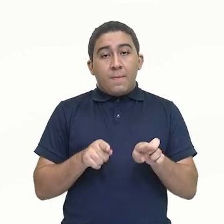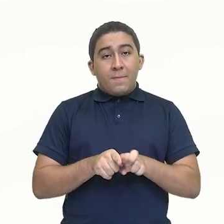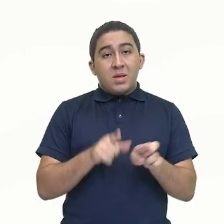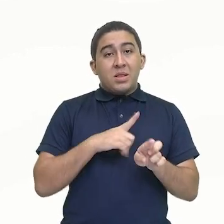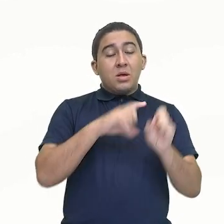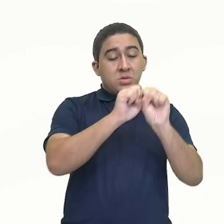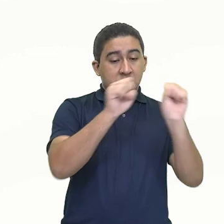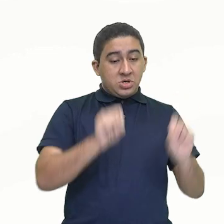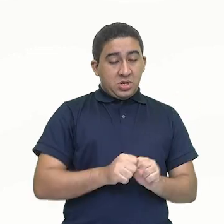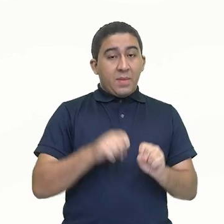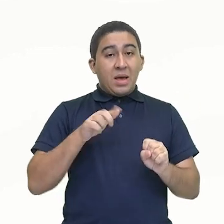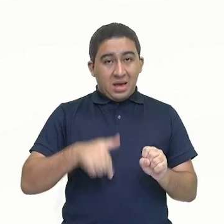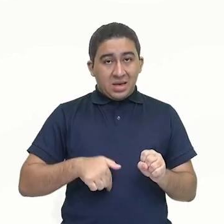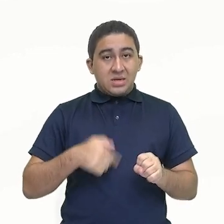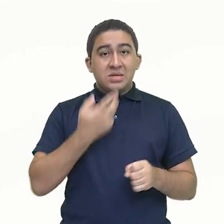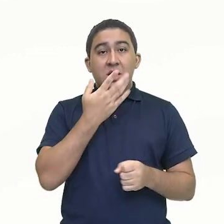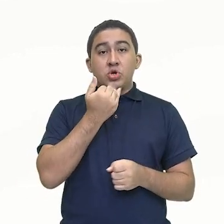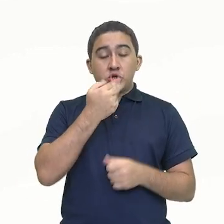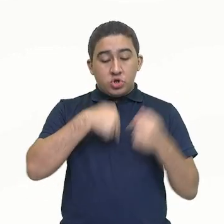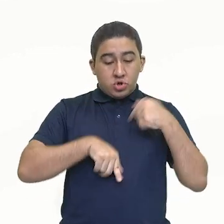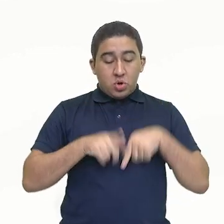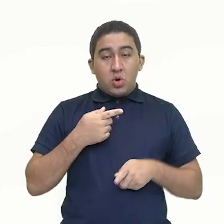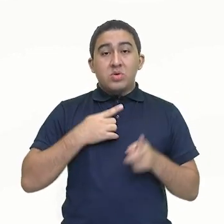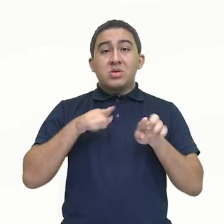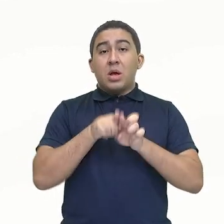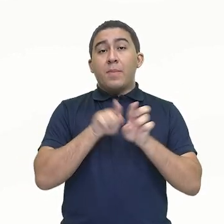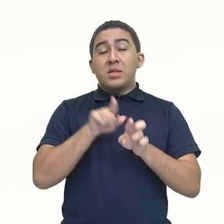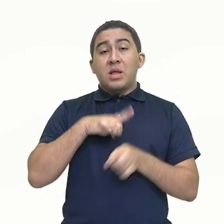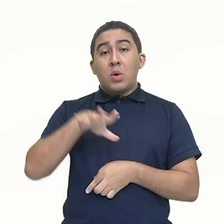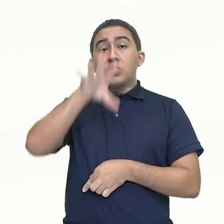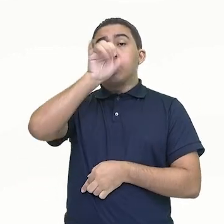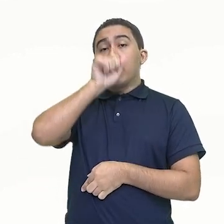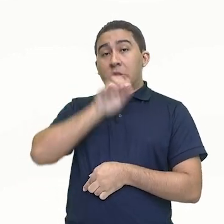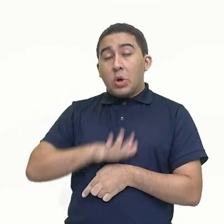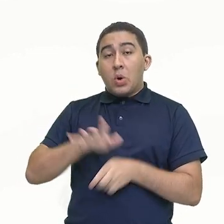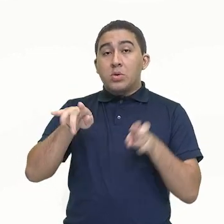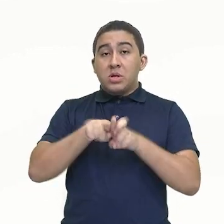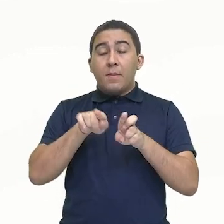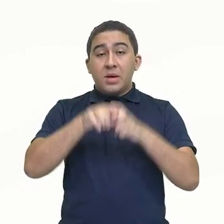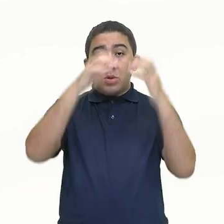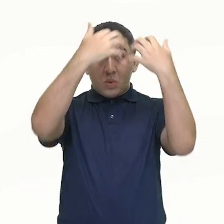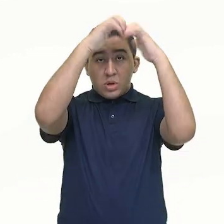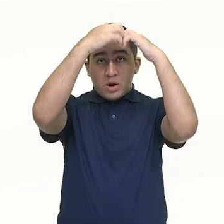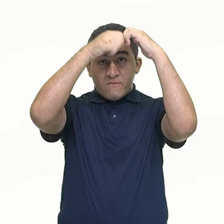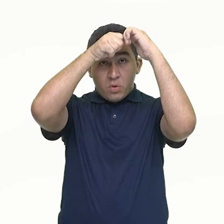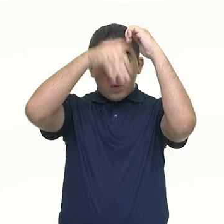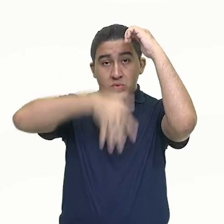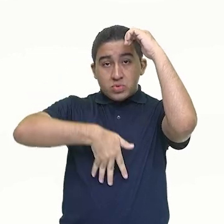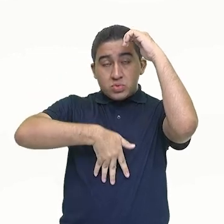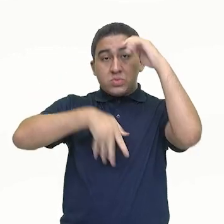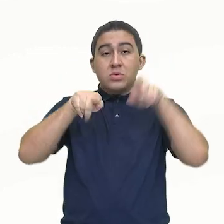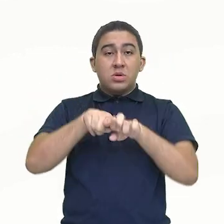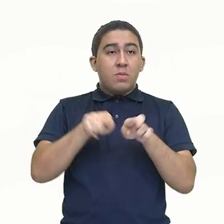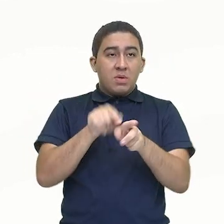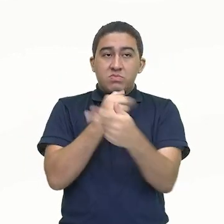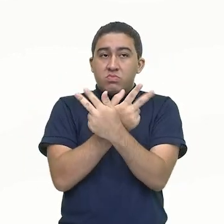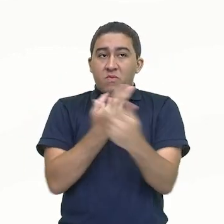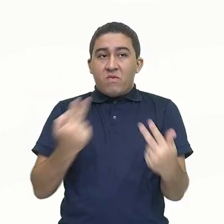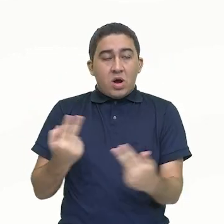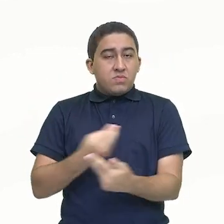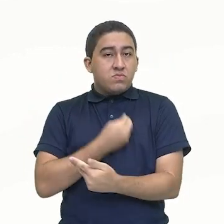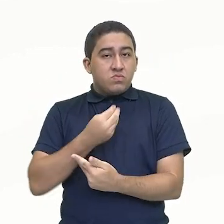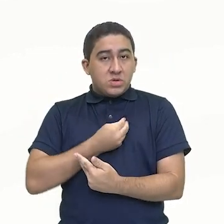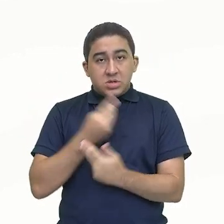sistema respiratório, sistema circulatório, enfim, sistema nervoso. Nosso organismo e de outros seres